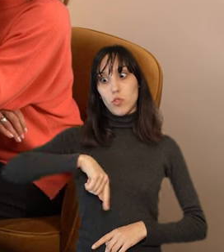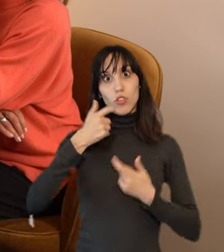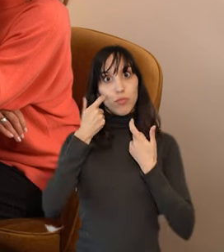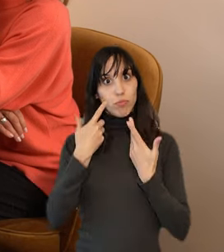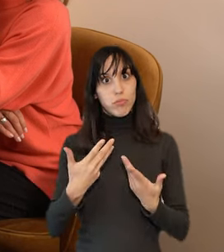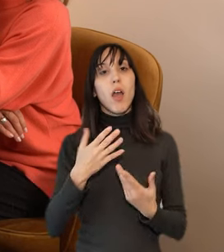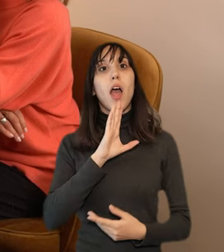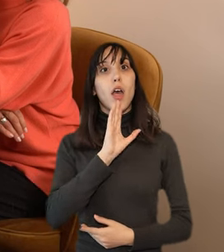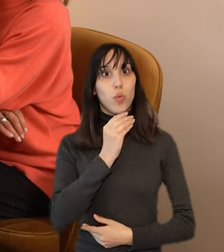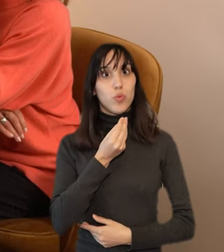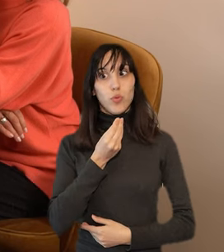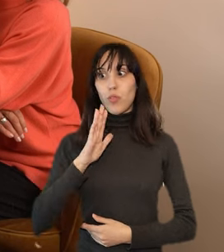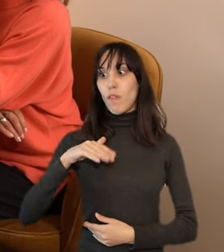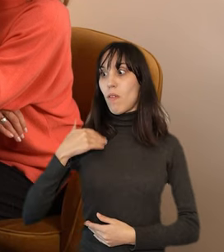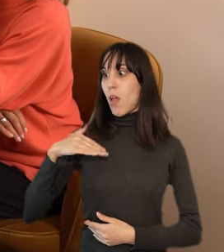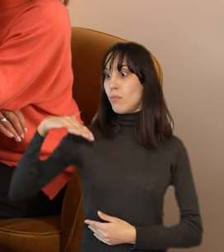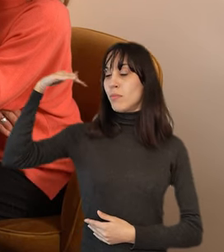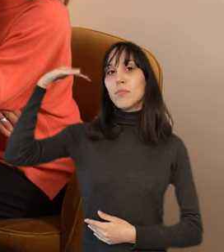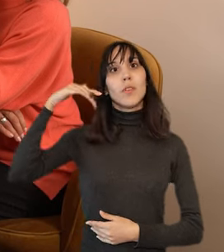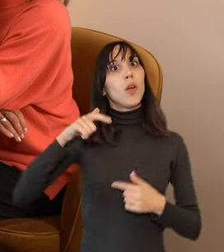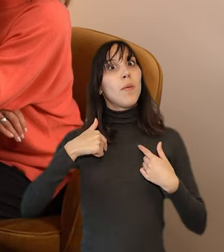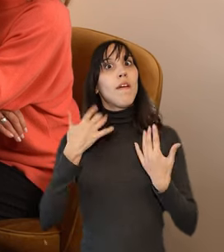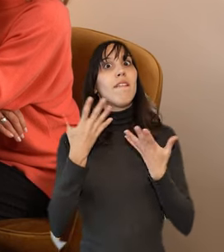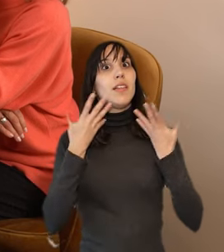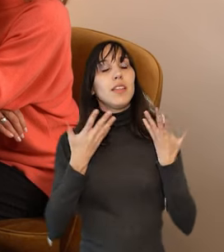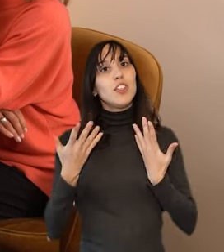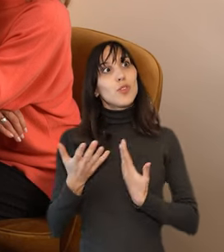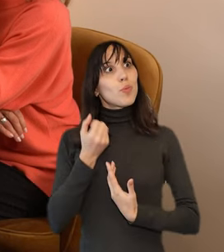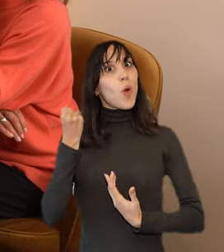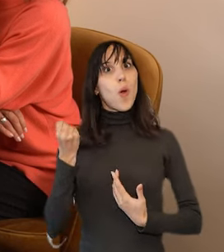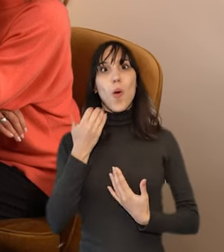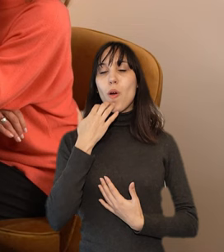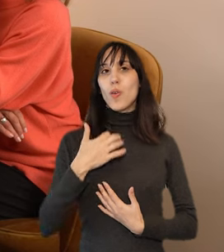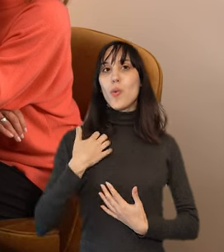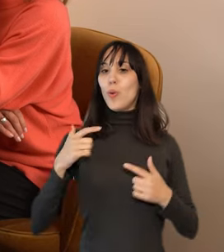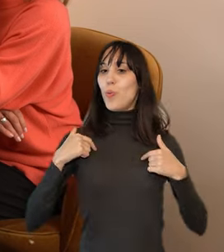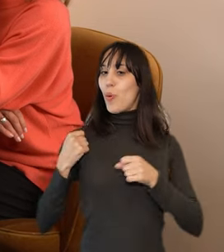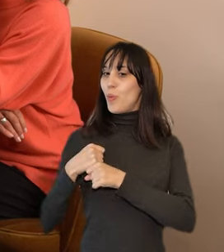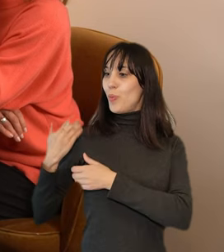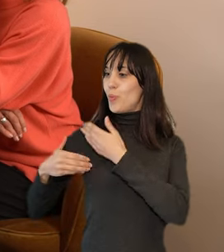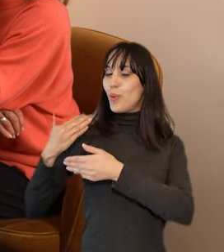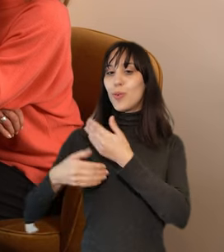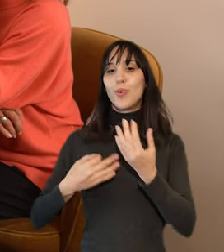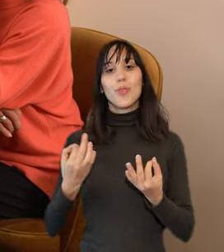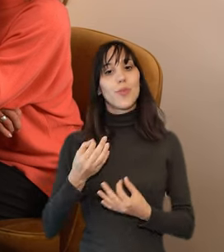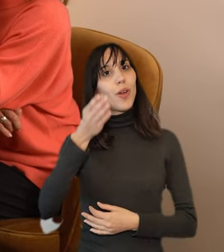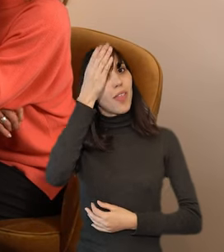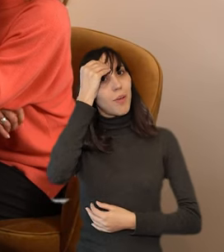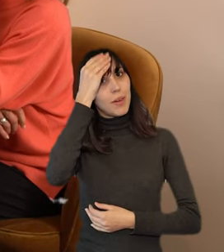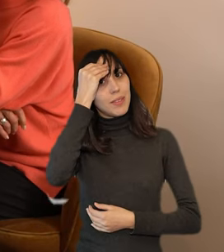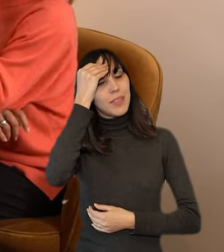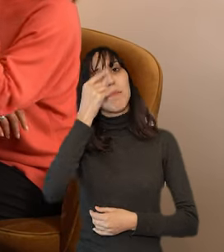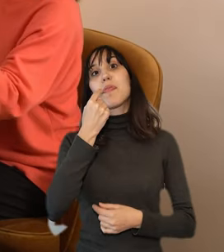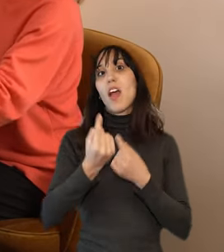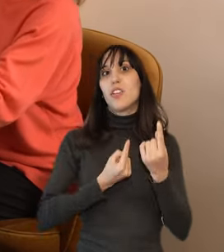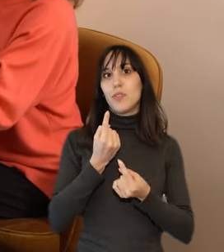adultos eh H realizados não é e e com orgulho do seu percurso de aprendizagem e e